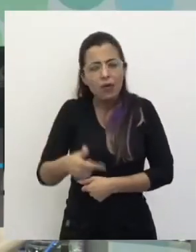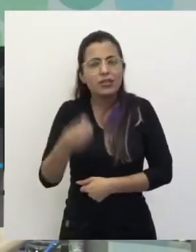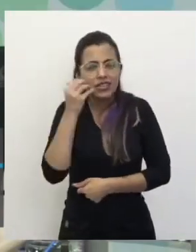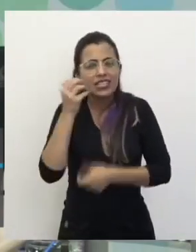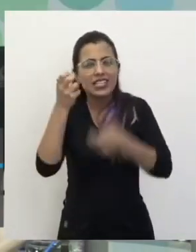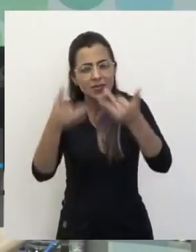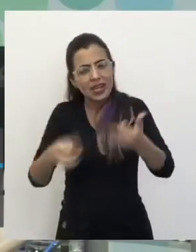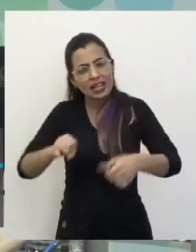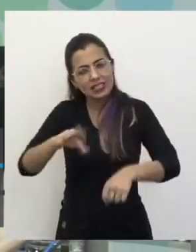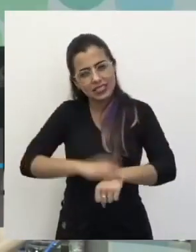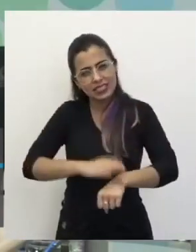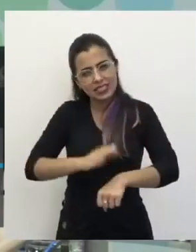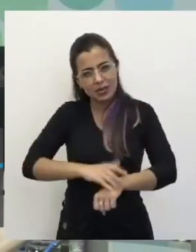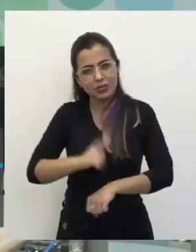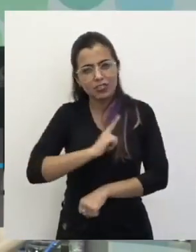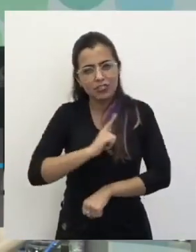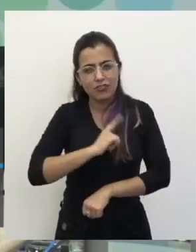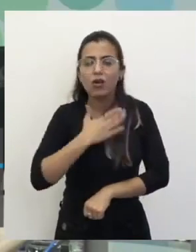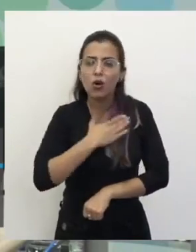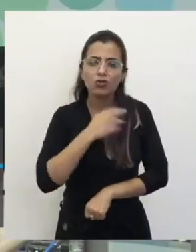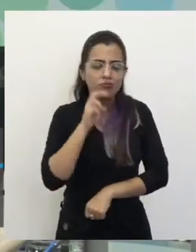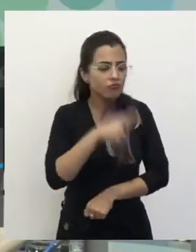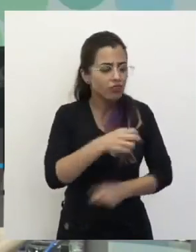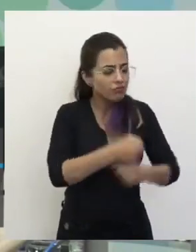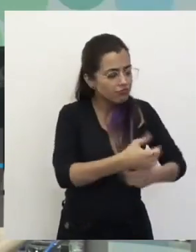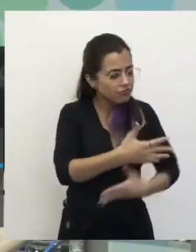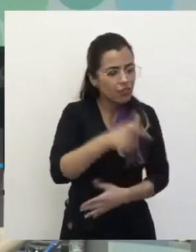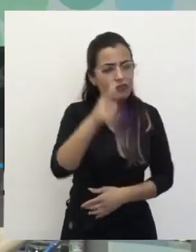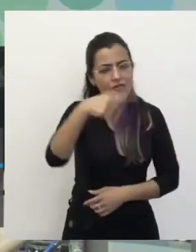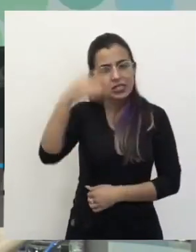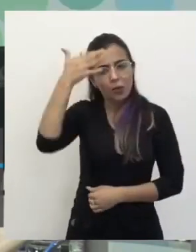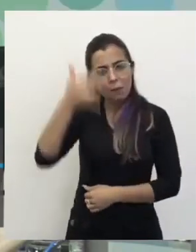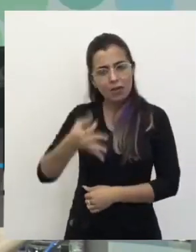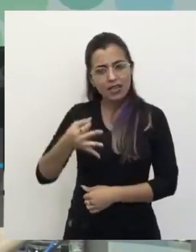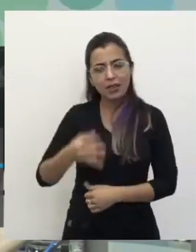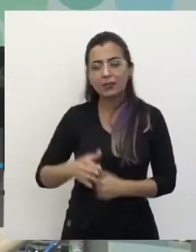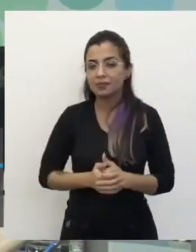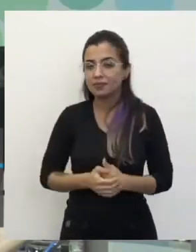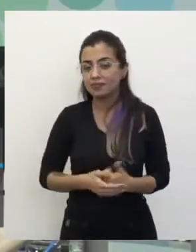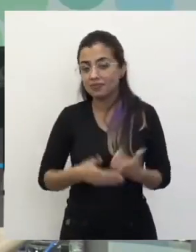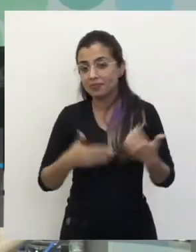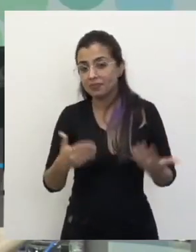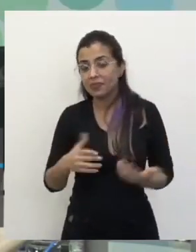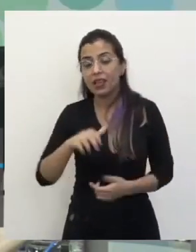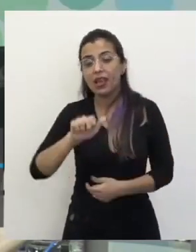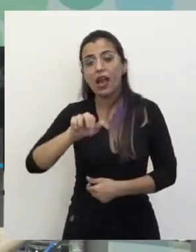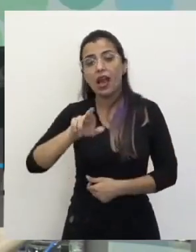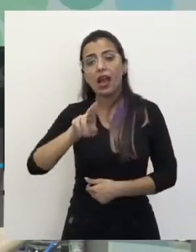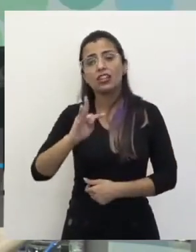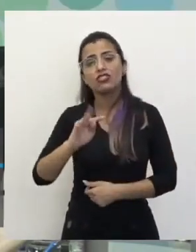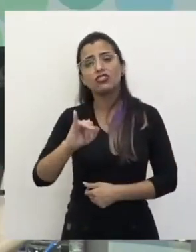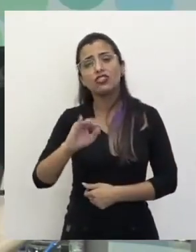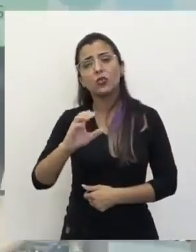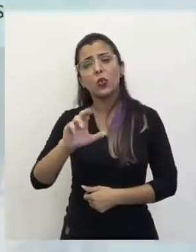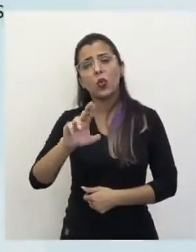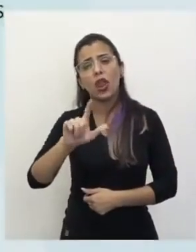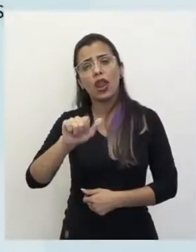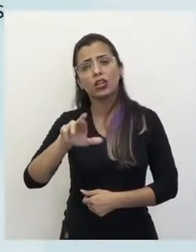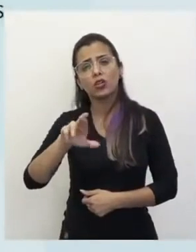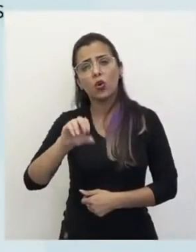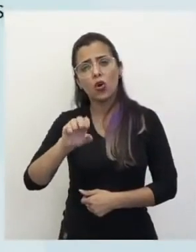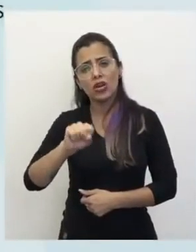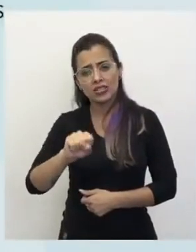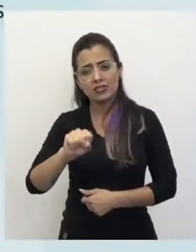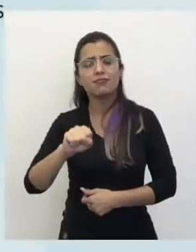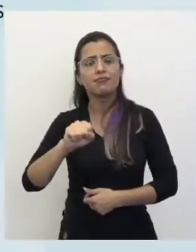na lousa. Eu gostei de ver. A gente começou bem. Vocês entenderam? Então, o que são articuladores? Na tela, vamos fazer